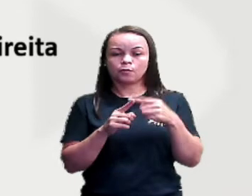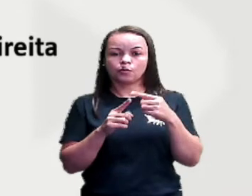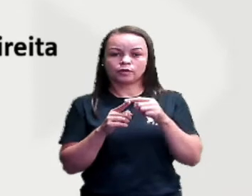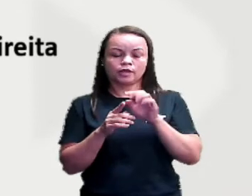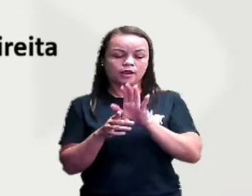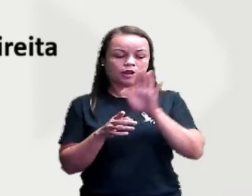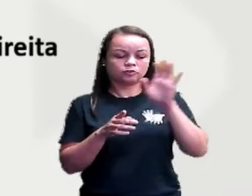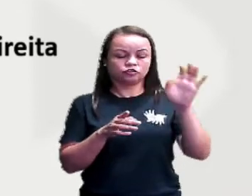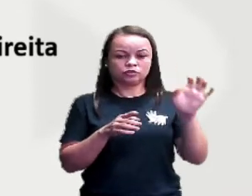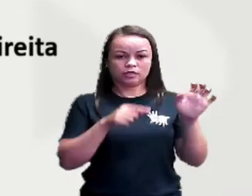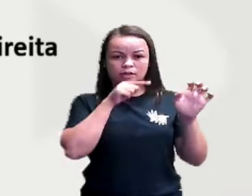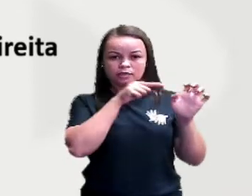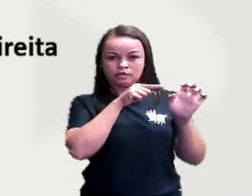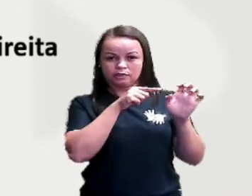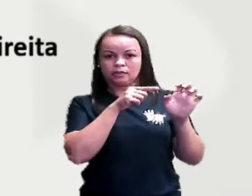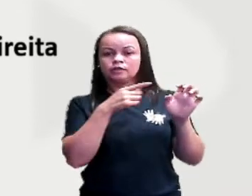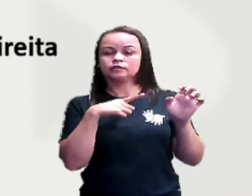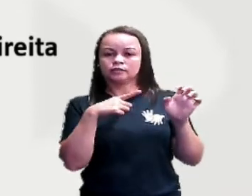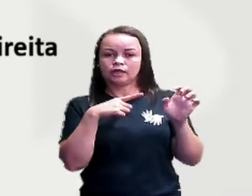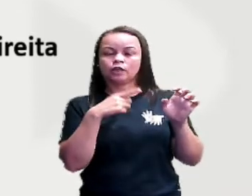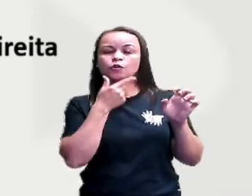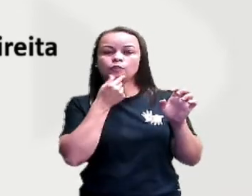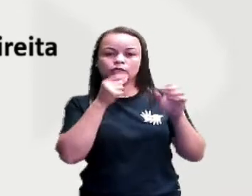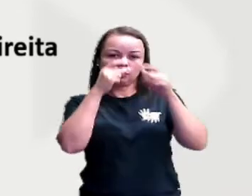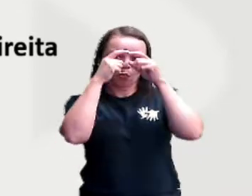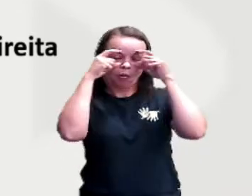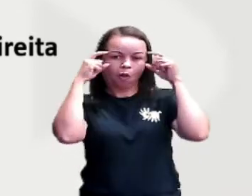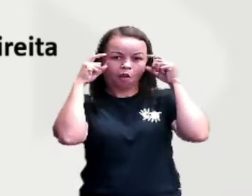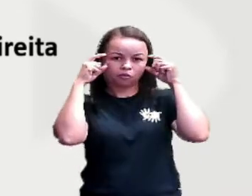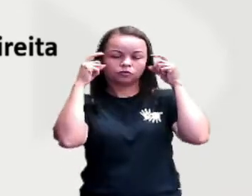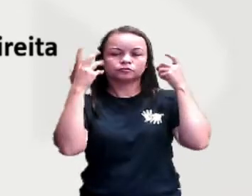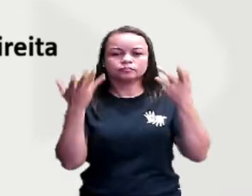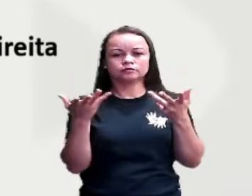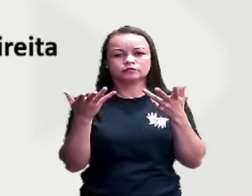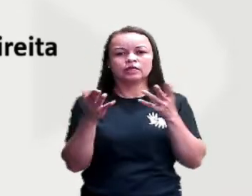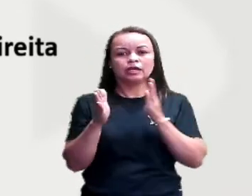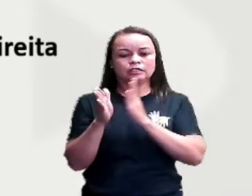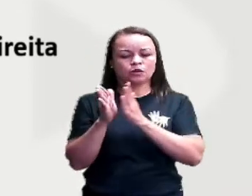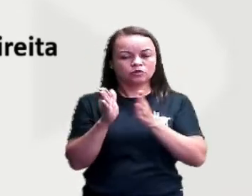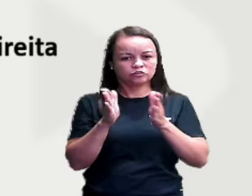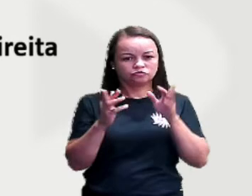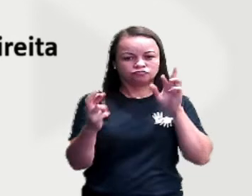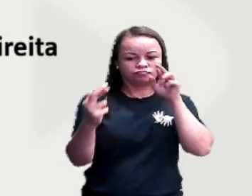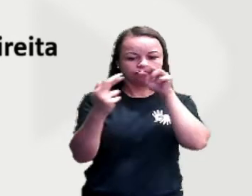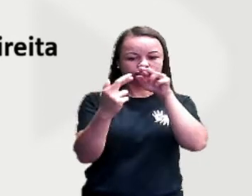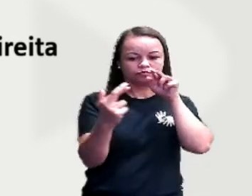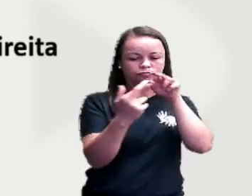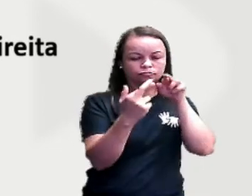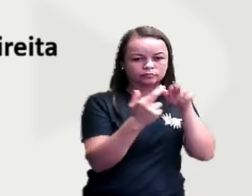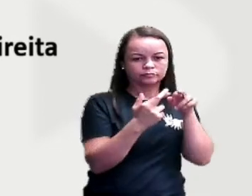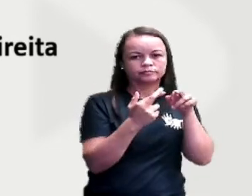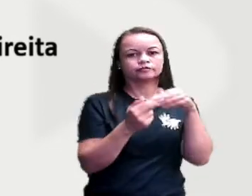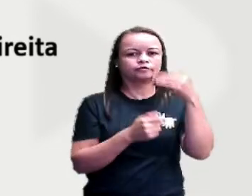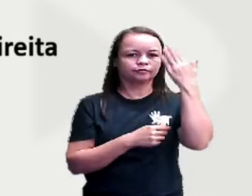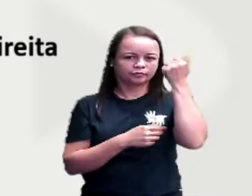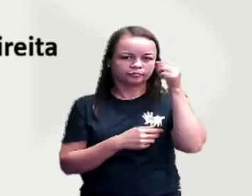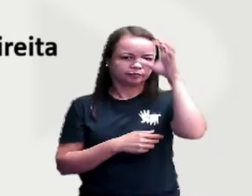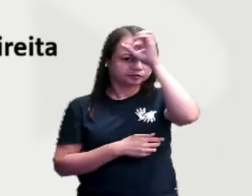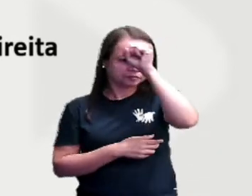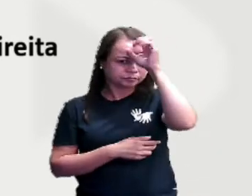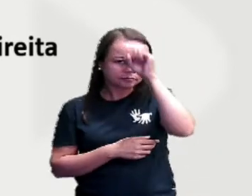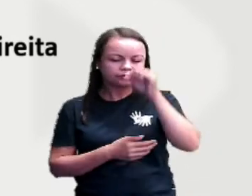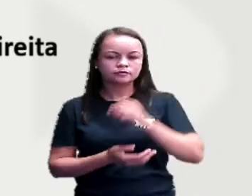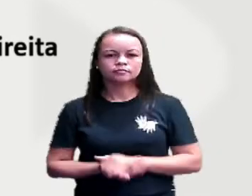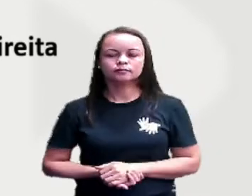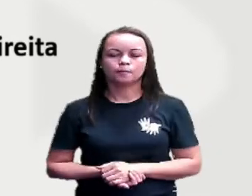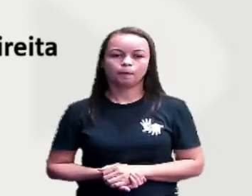tem esse menino de óculos. Então, a partir das referências, a gente vai se situando.